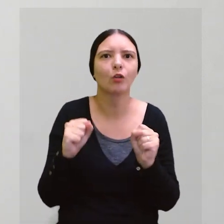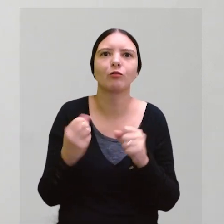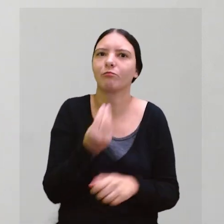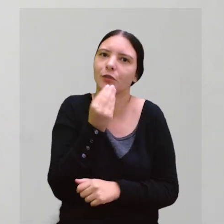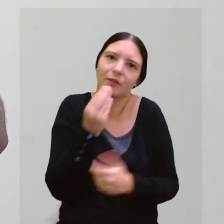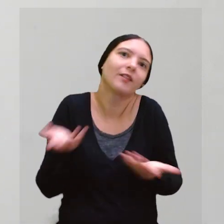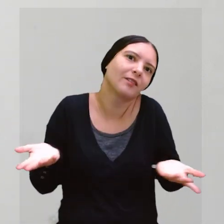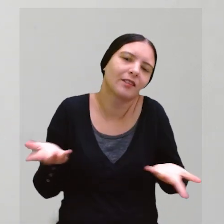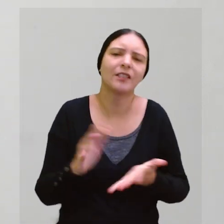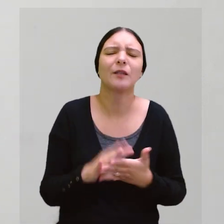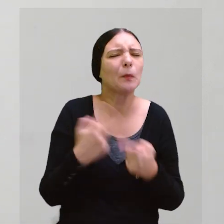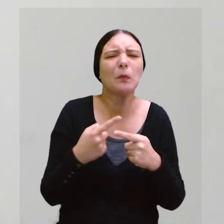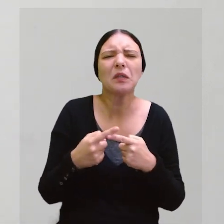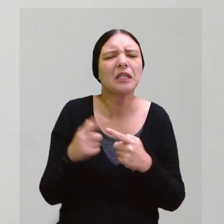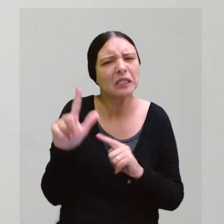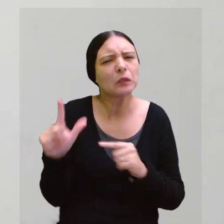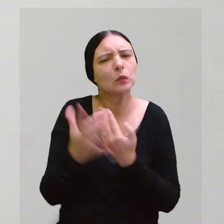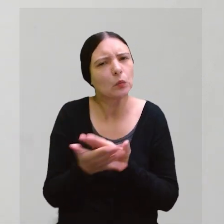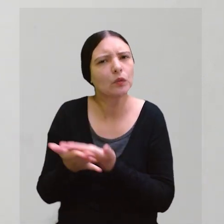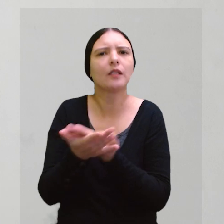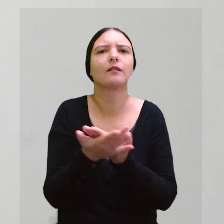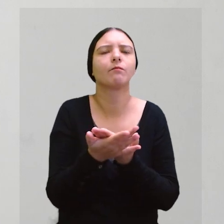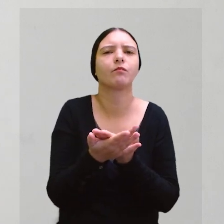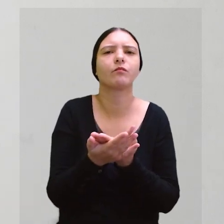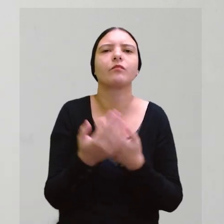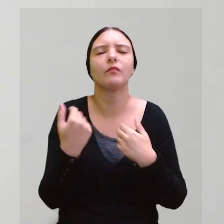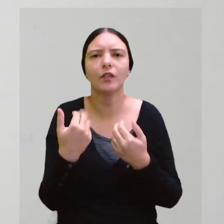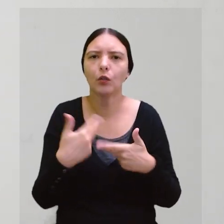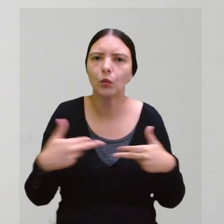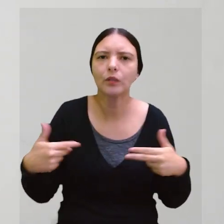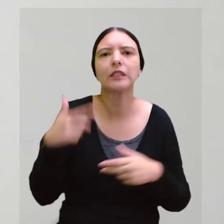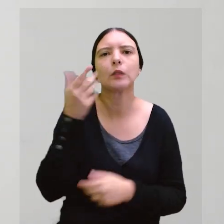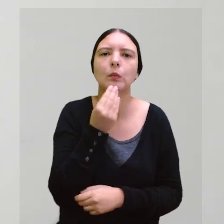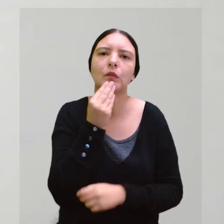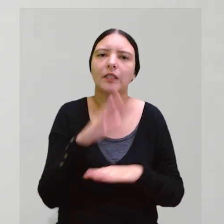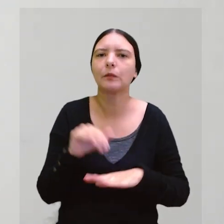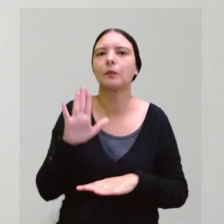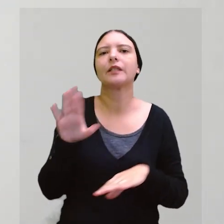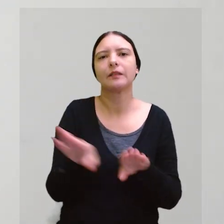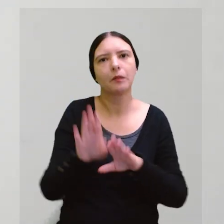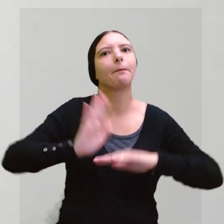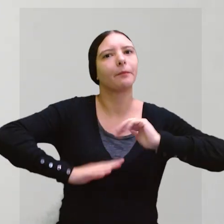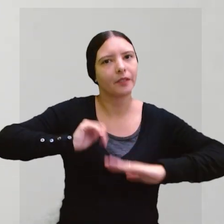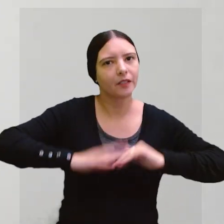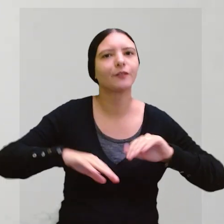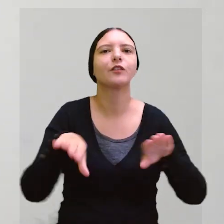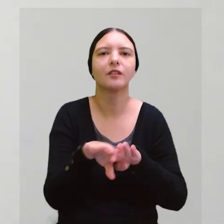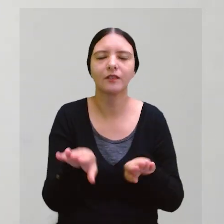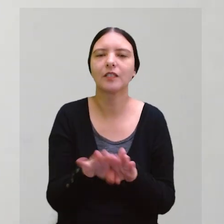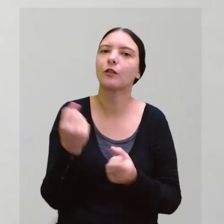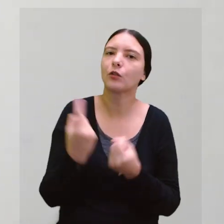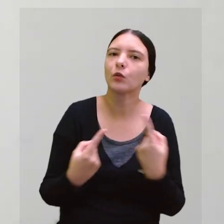Né? Então por que estudar literatura? Para também ter essas portas, de certo modo, mais abertas. Isso também é uma função prática dela, em